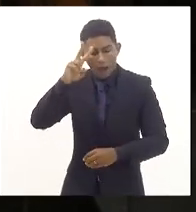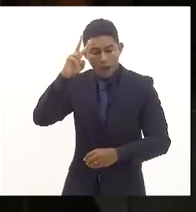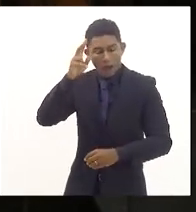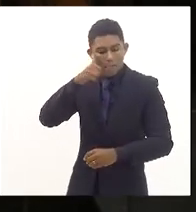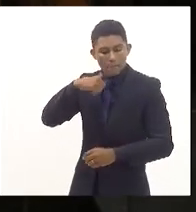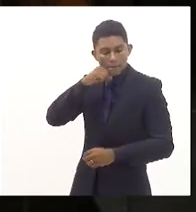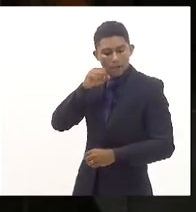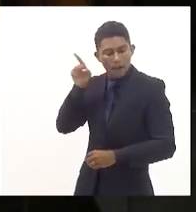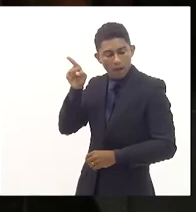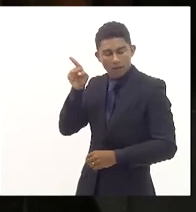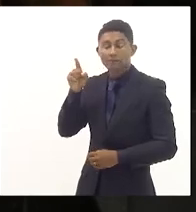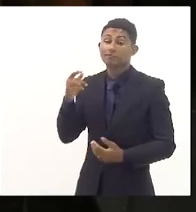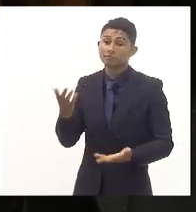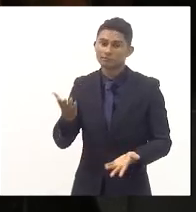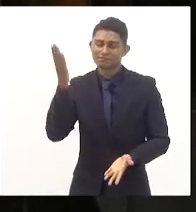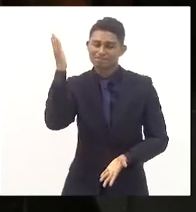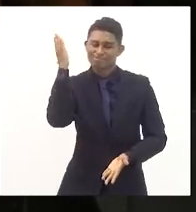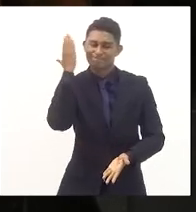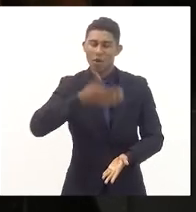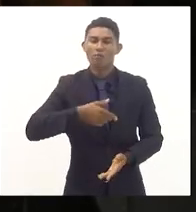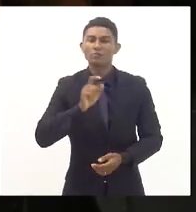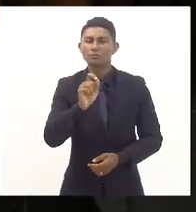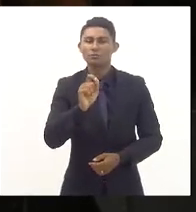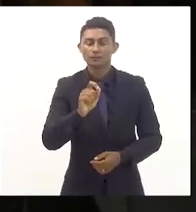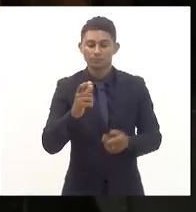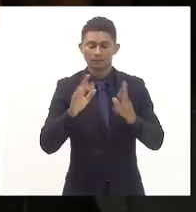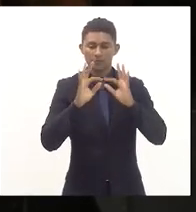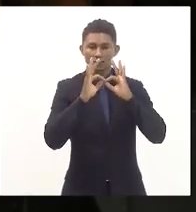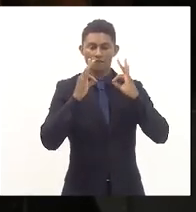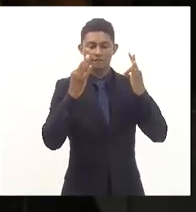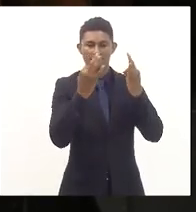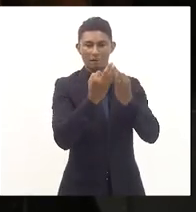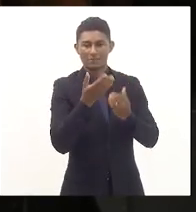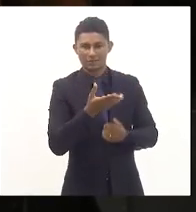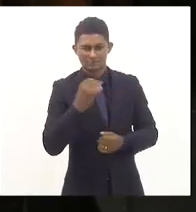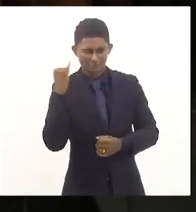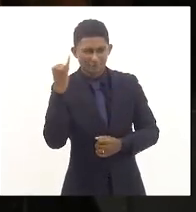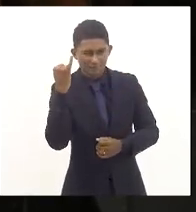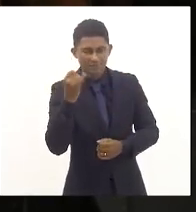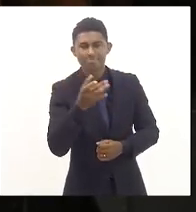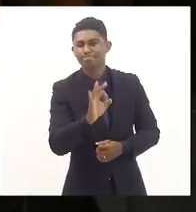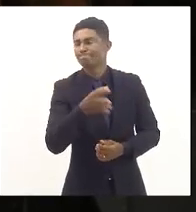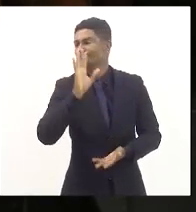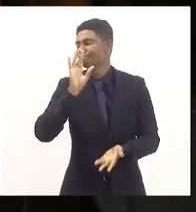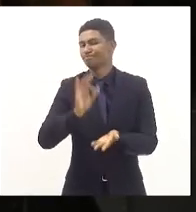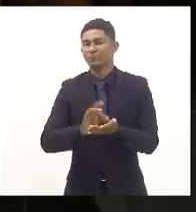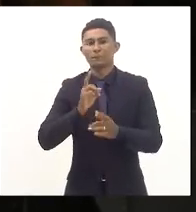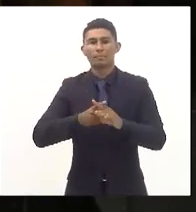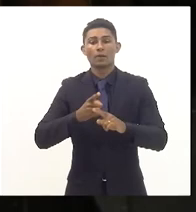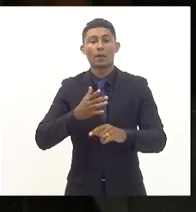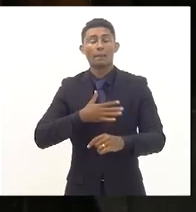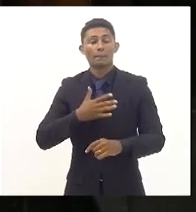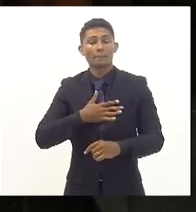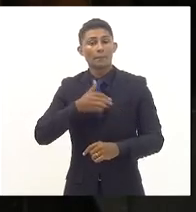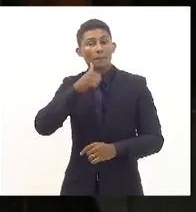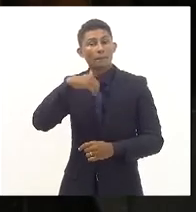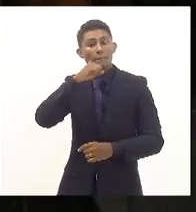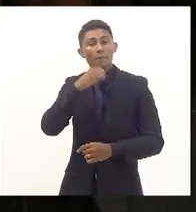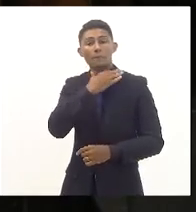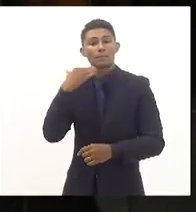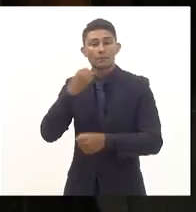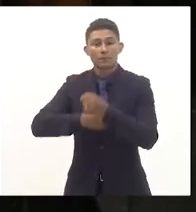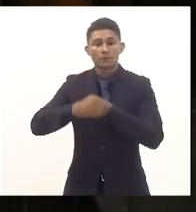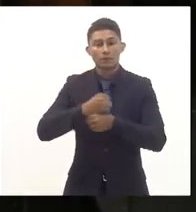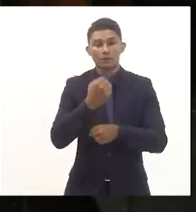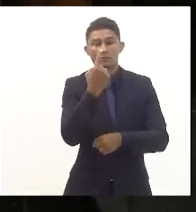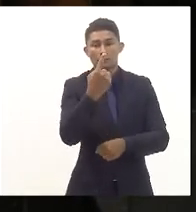maior prova de que quando se diz que a formação familiar é fundamental que está mal a verdade porque eu perdi minha mãe 94